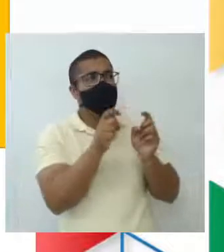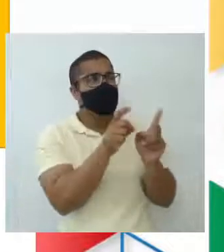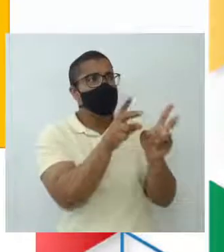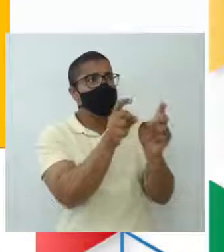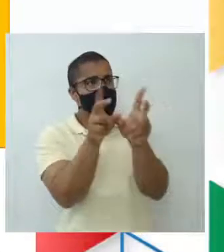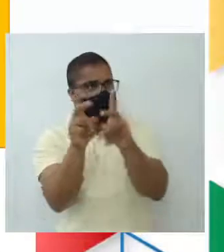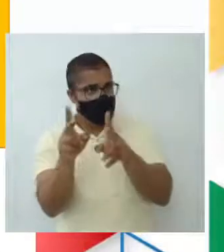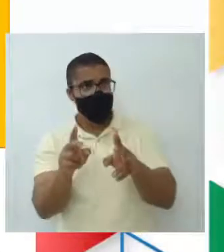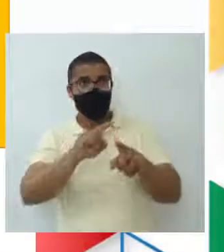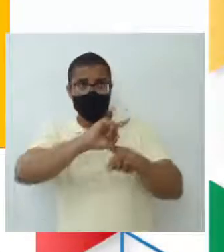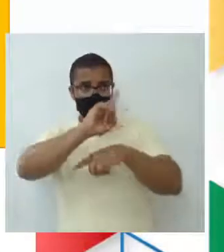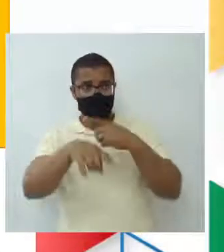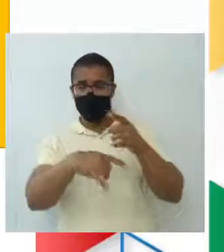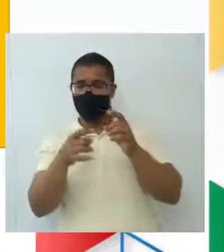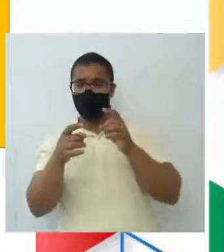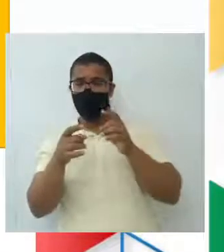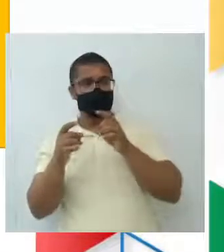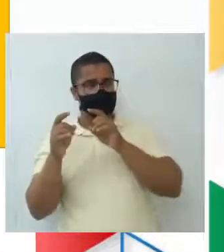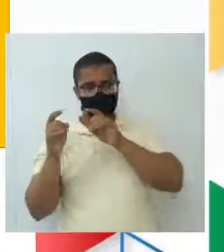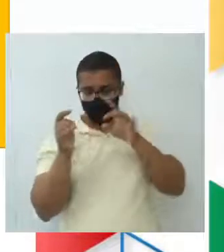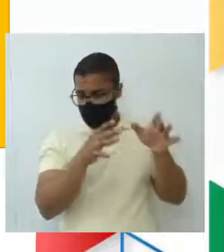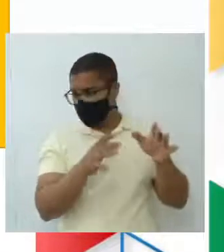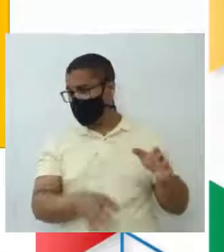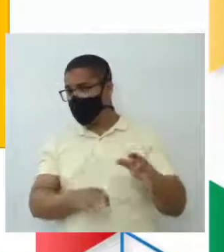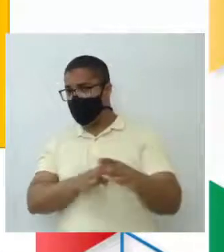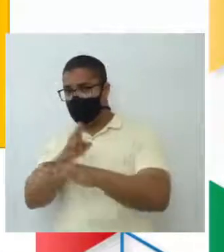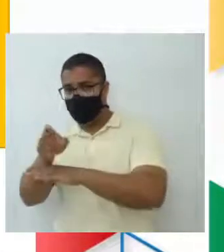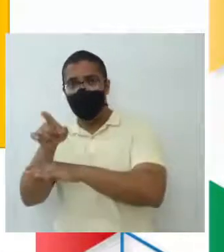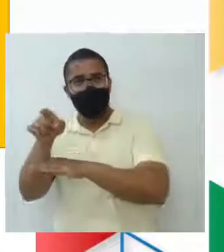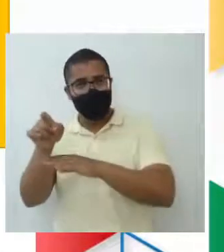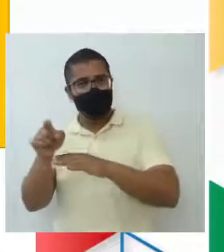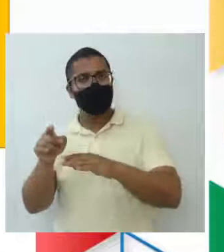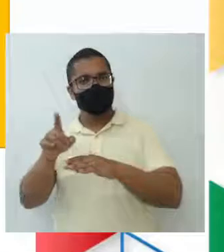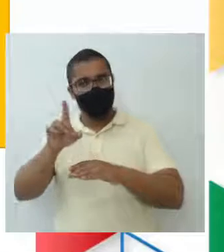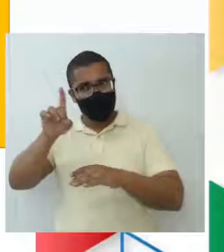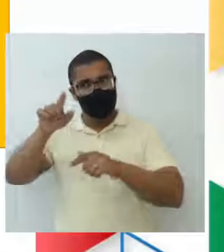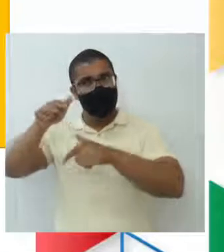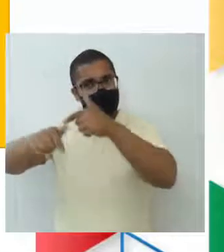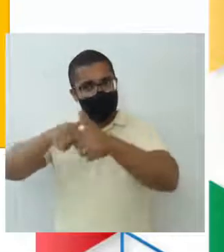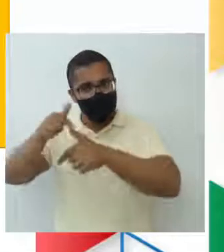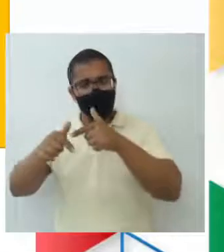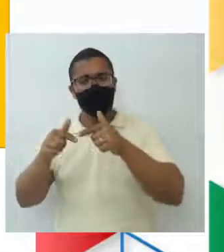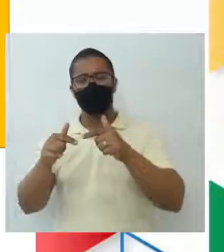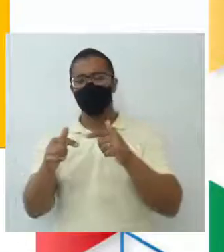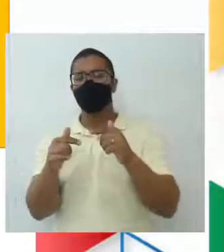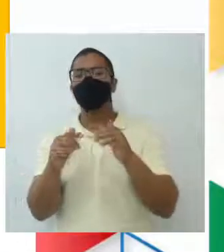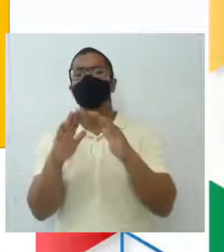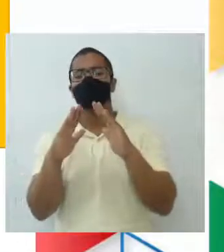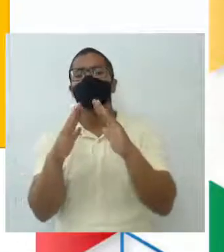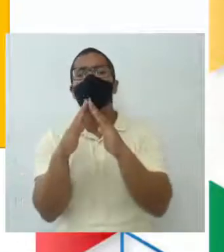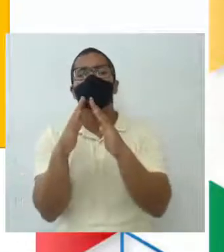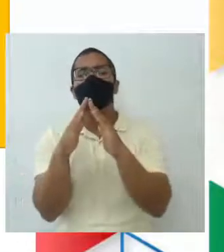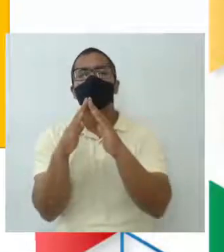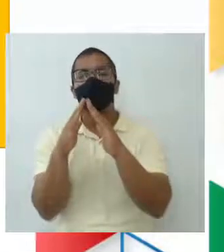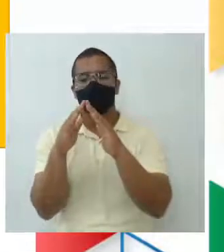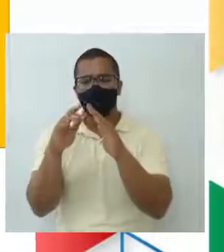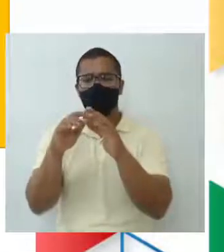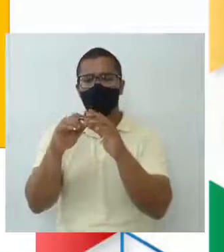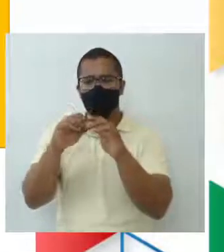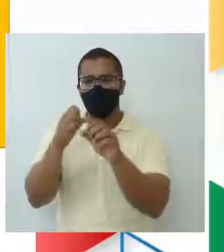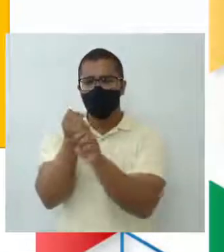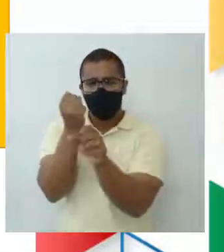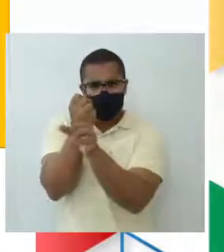entregou-se ao serviço de Deus e dos miseráveis. Mas restaurar a casa aí não era restaurar